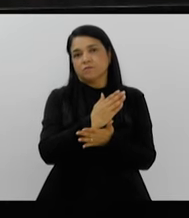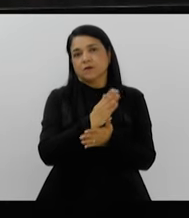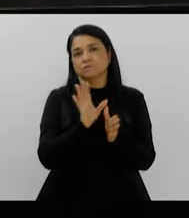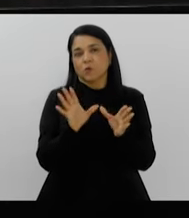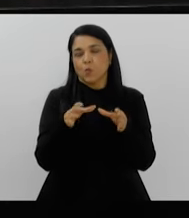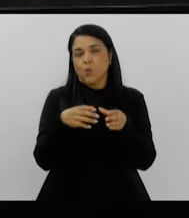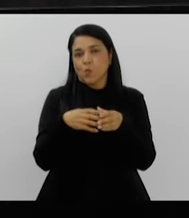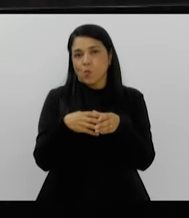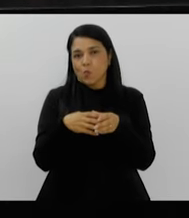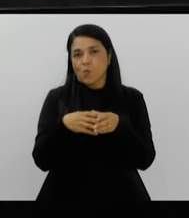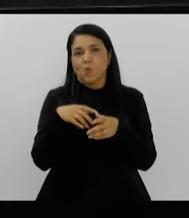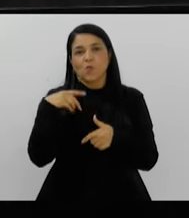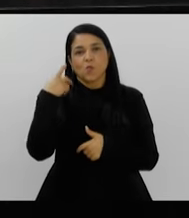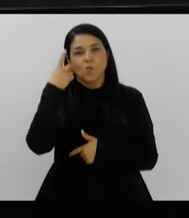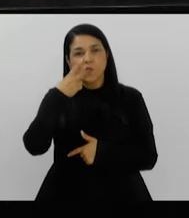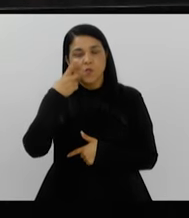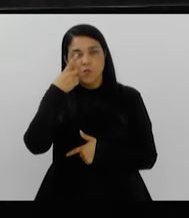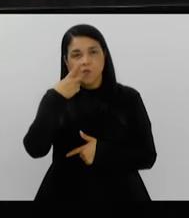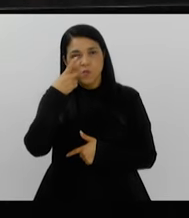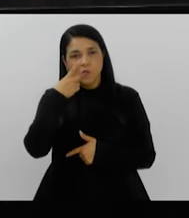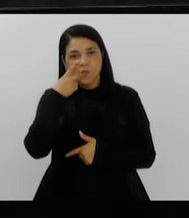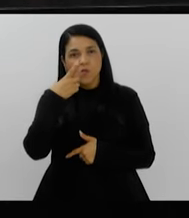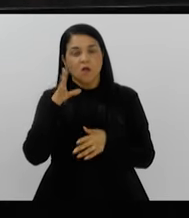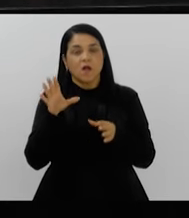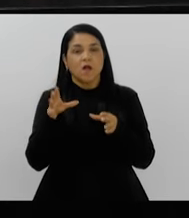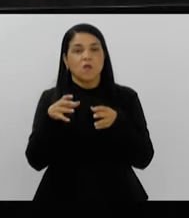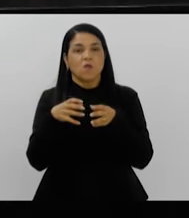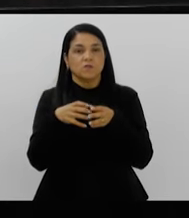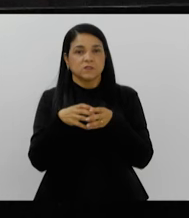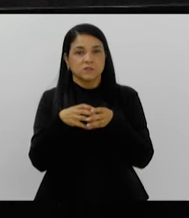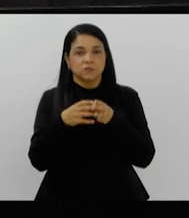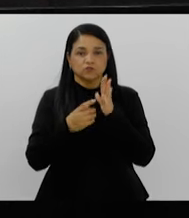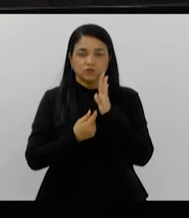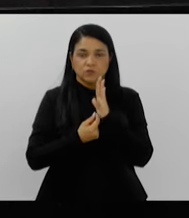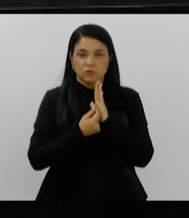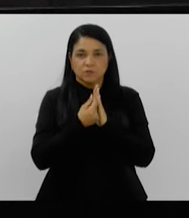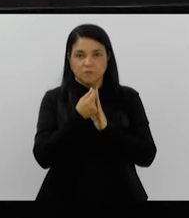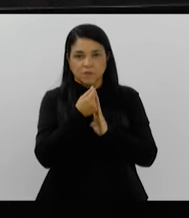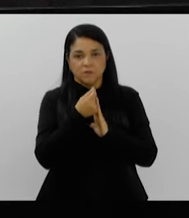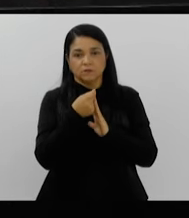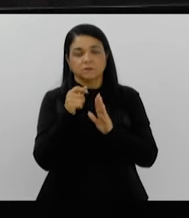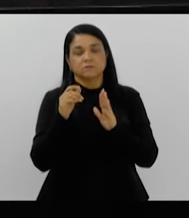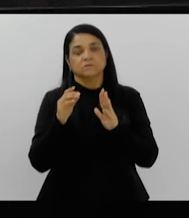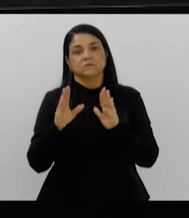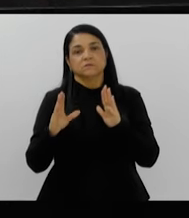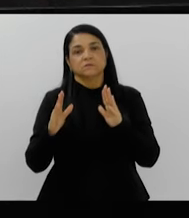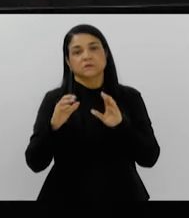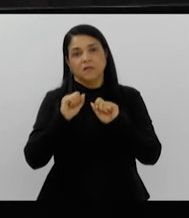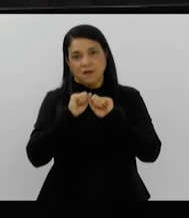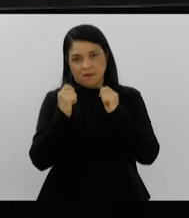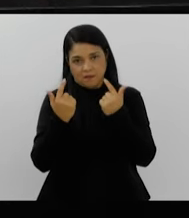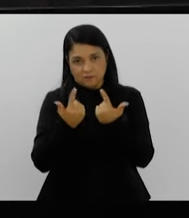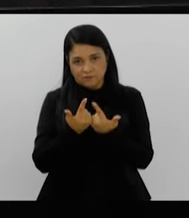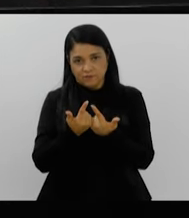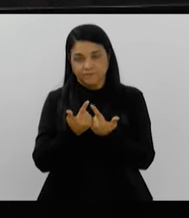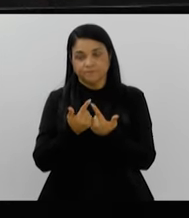de deputados que compõe a comissão de orçamento desta casa. E eu não vou descer a